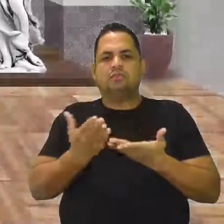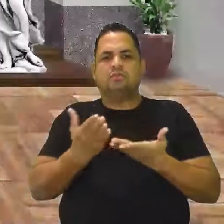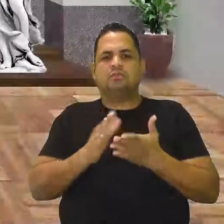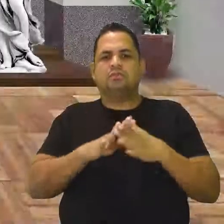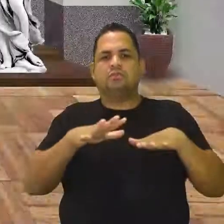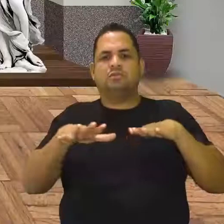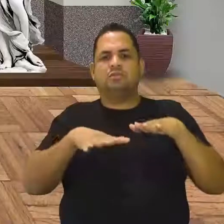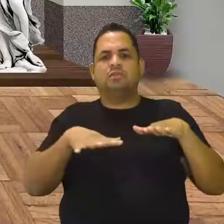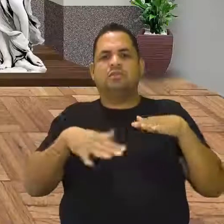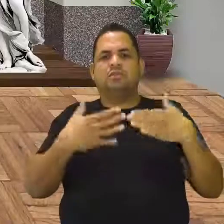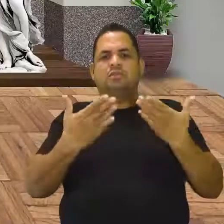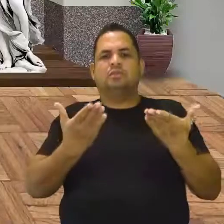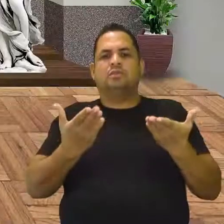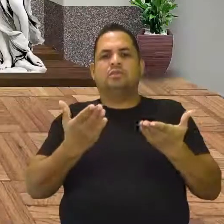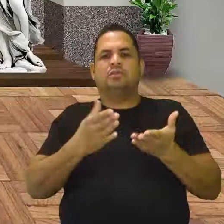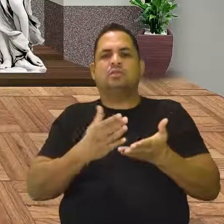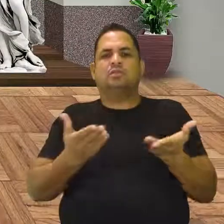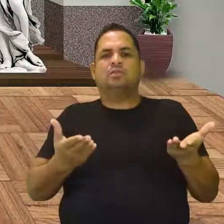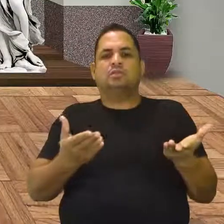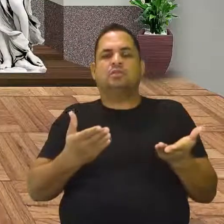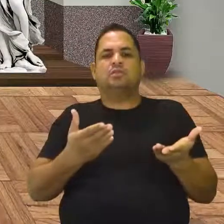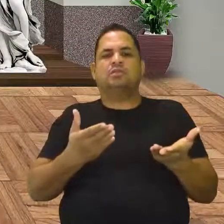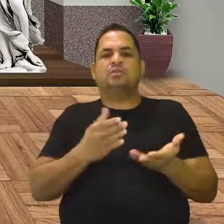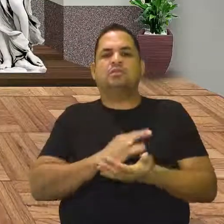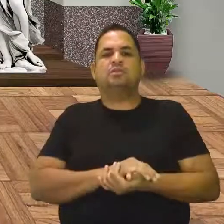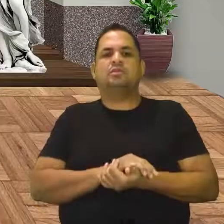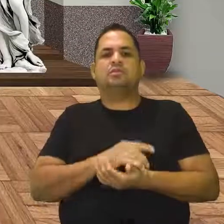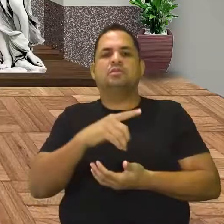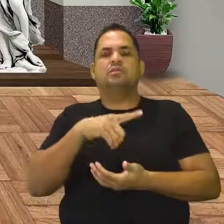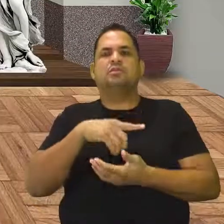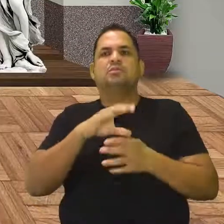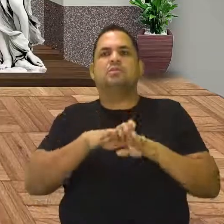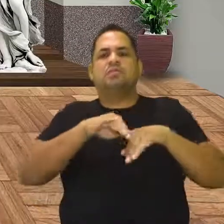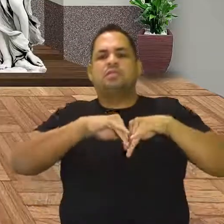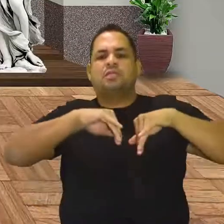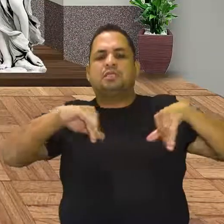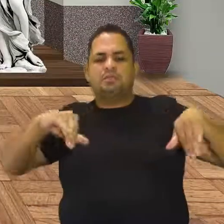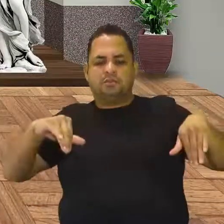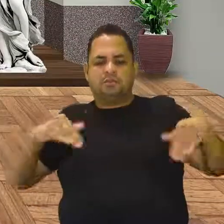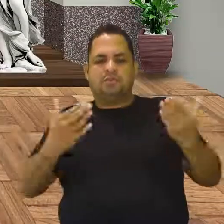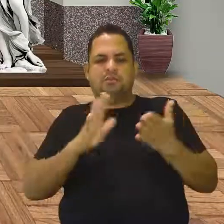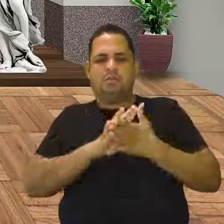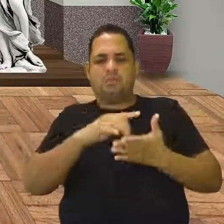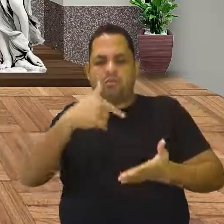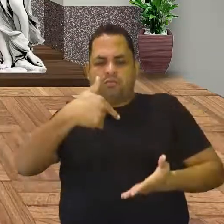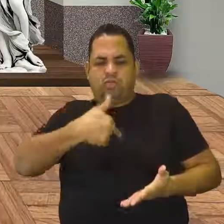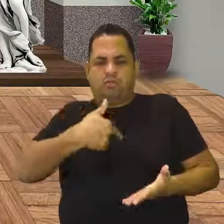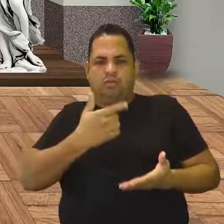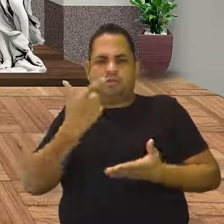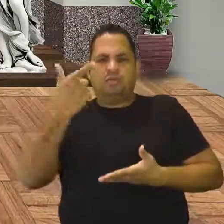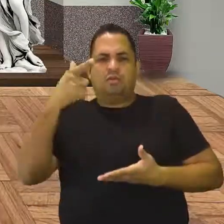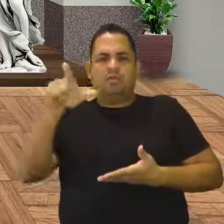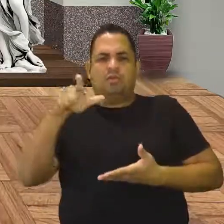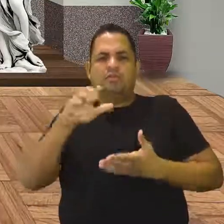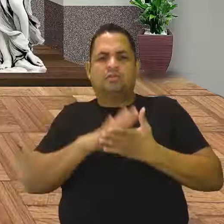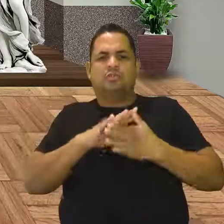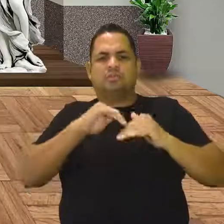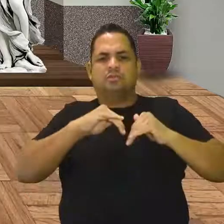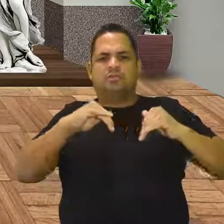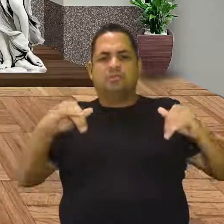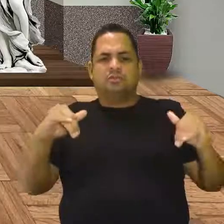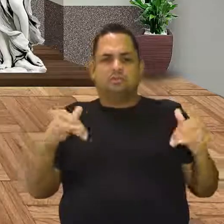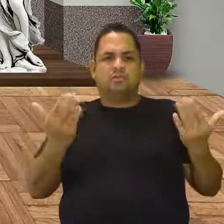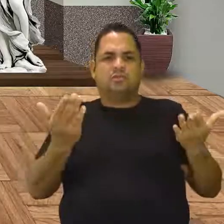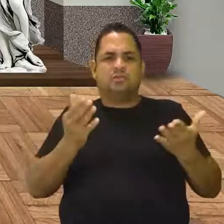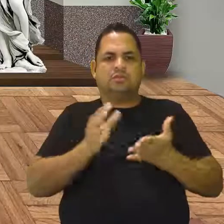de movimentos esses que têm uma ruptura. E Getúlio Vargas, ele consegue dar uma